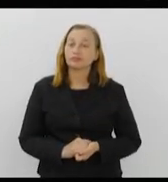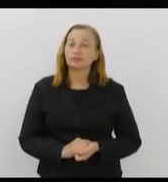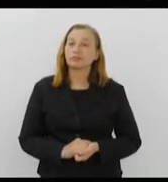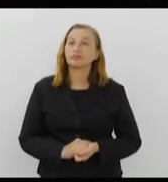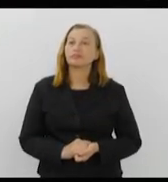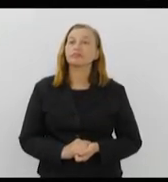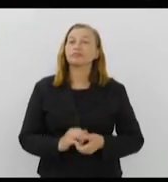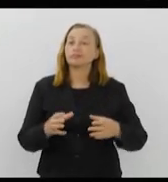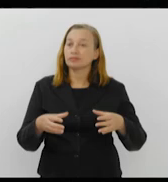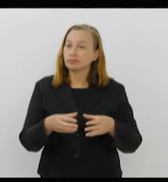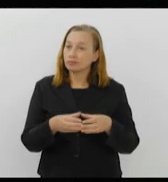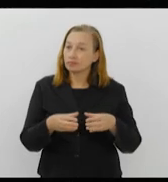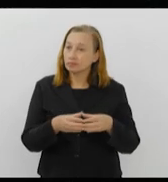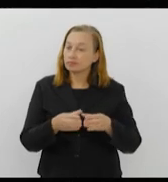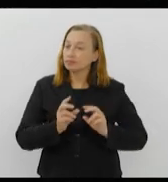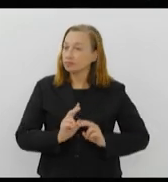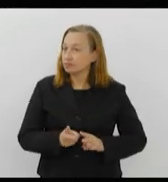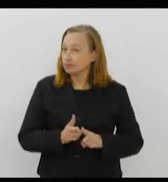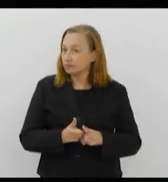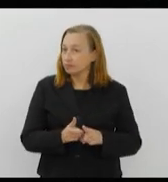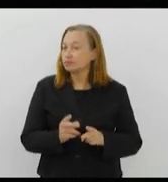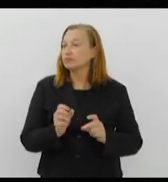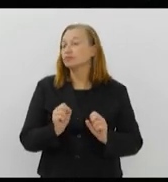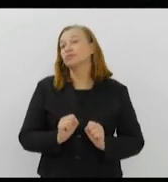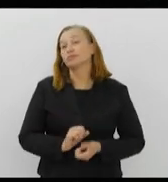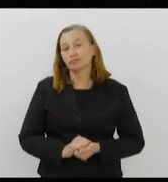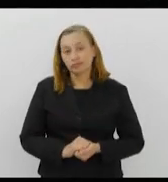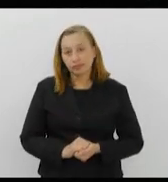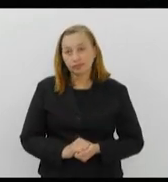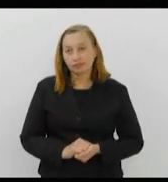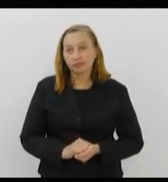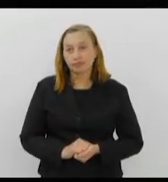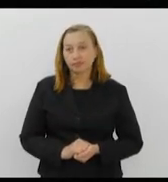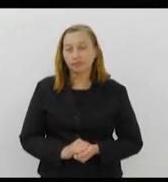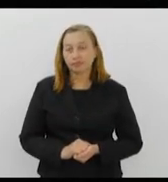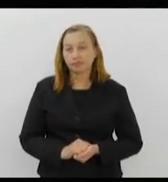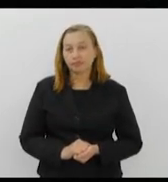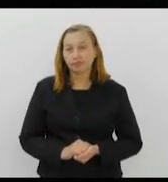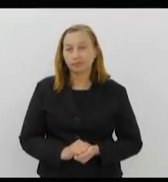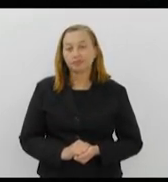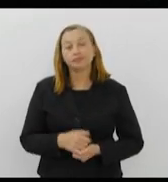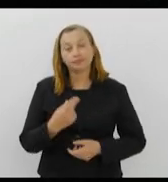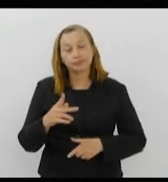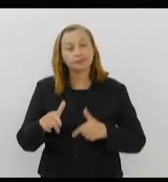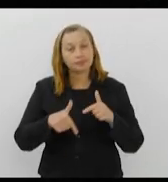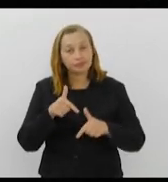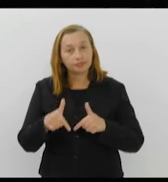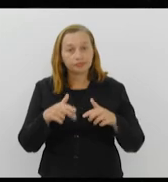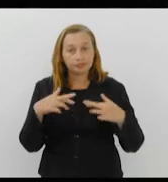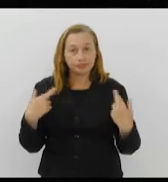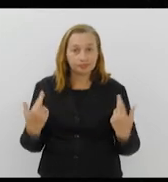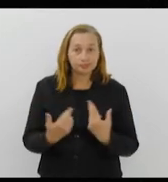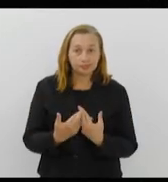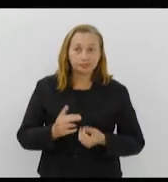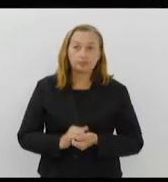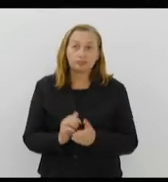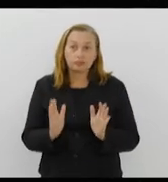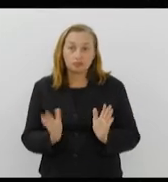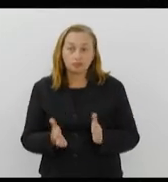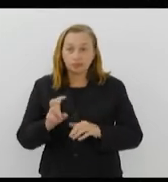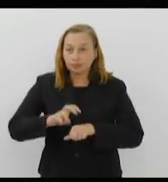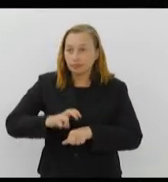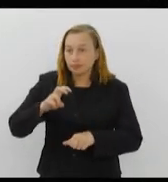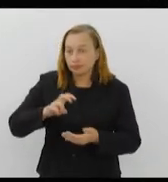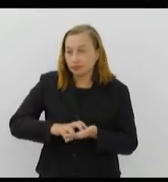comissões permanentes têm que continuar a fazer as suas reuniões. Hoje mesmo, pela